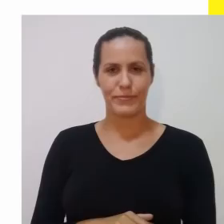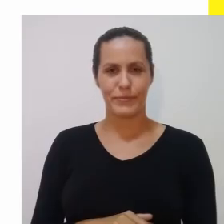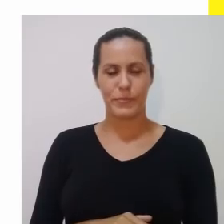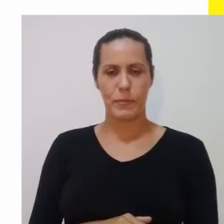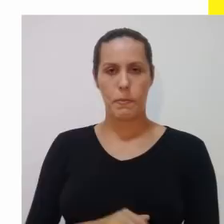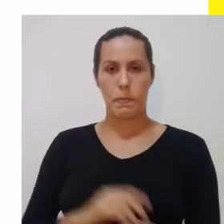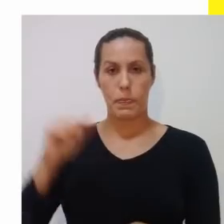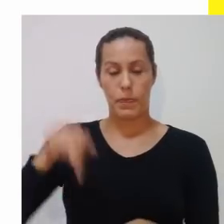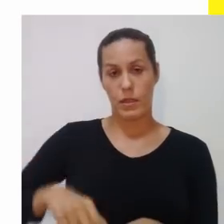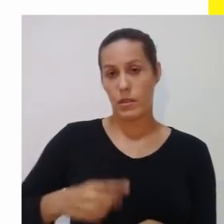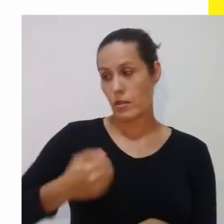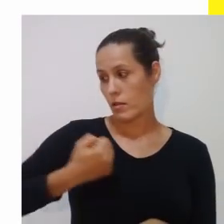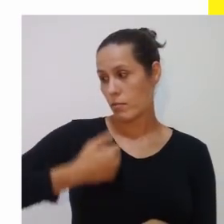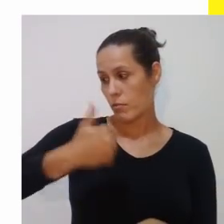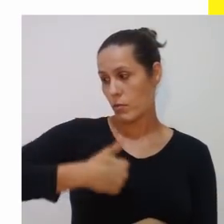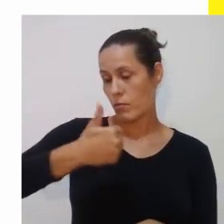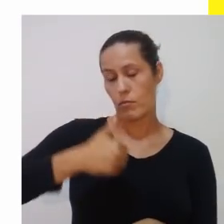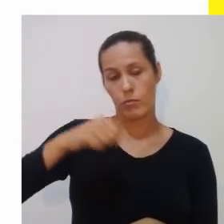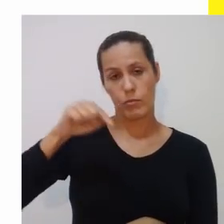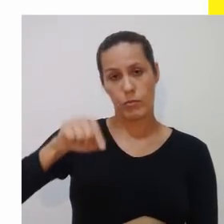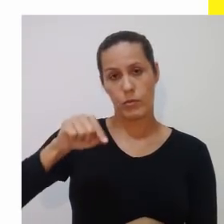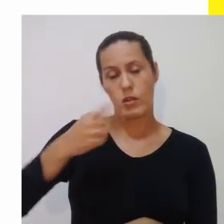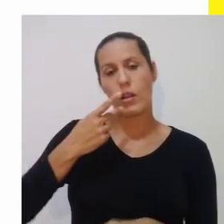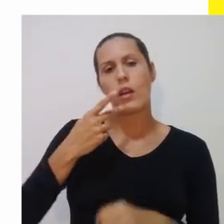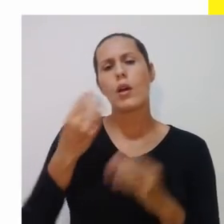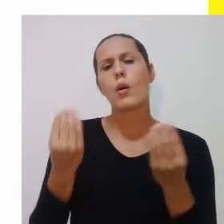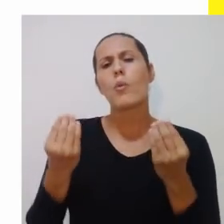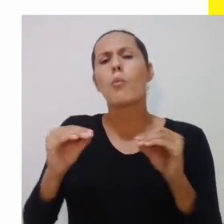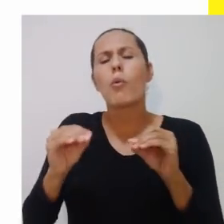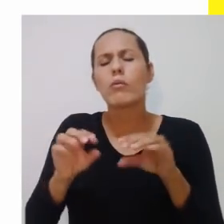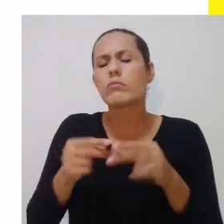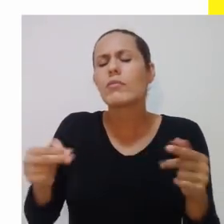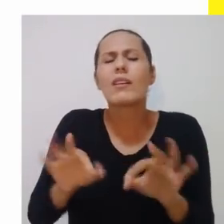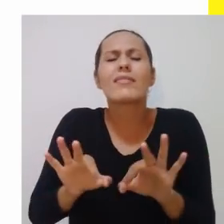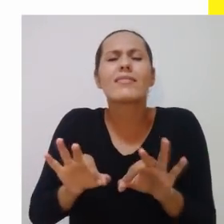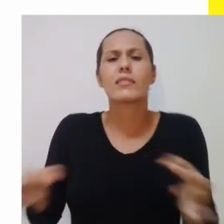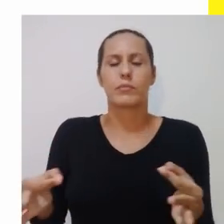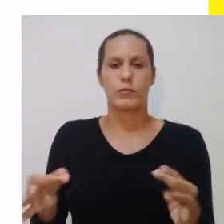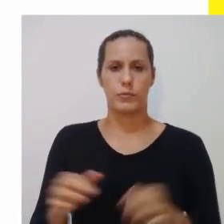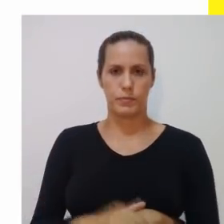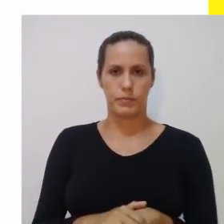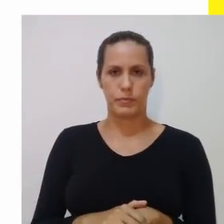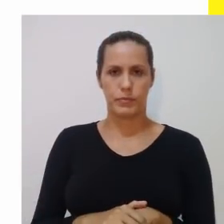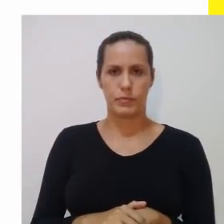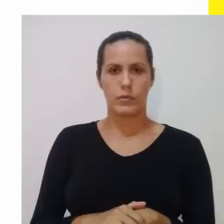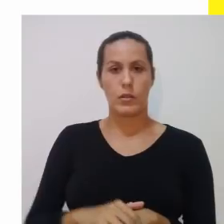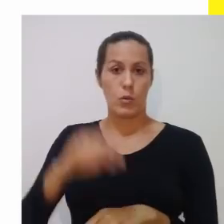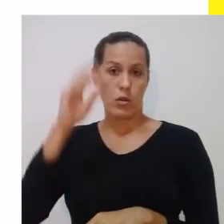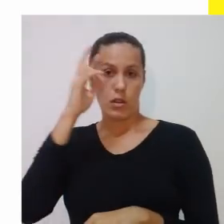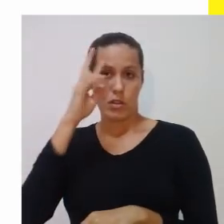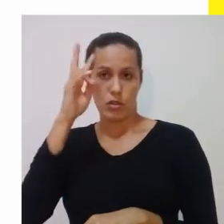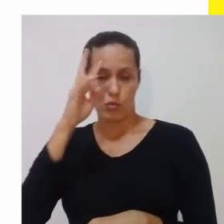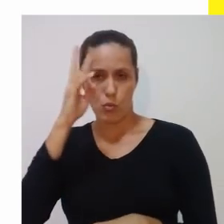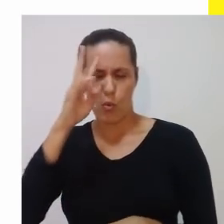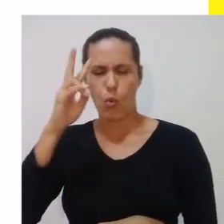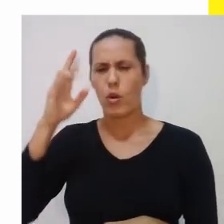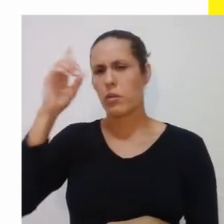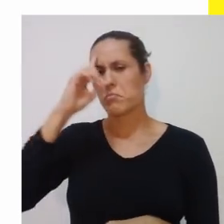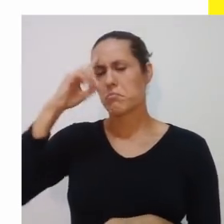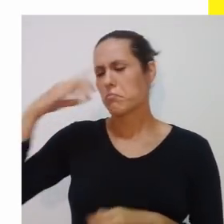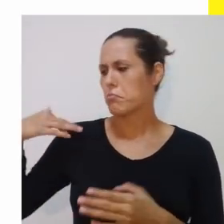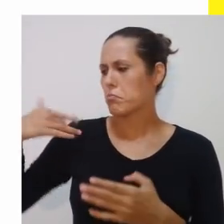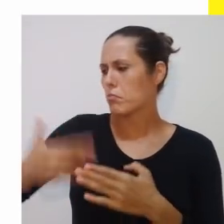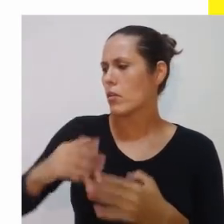lá. Nesse primeiro exemplo, eu coloco algo bem simples, tá? Uma história do